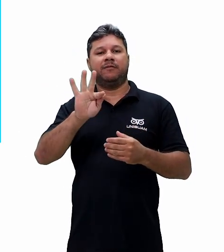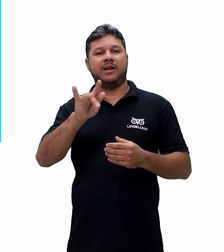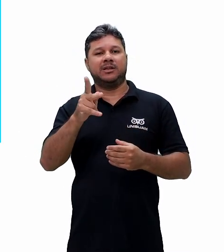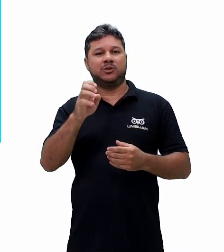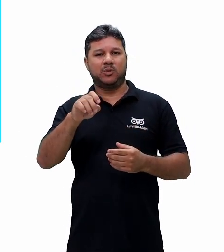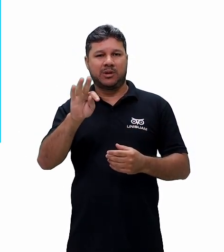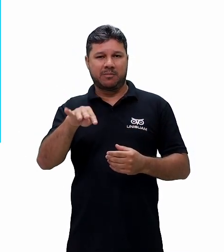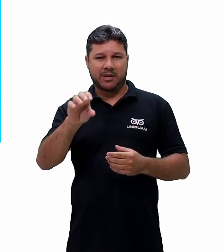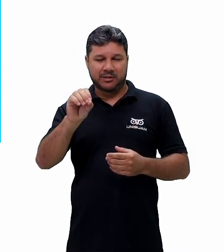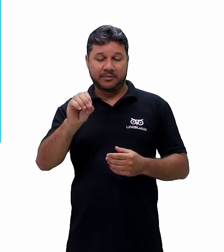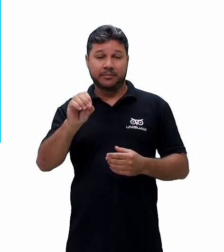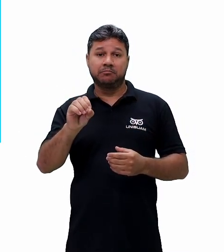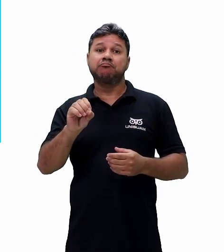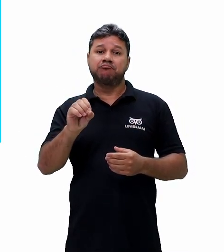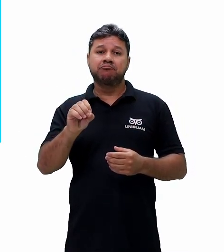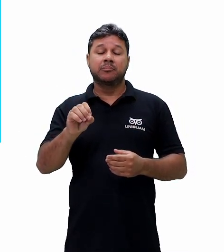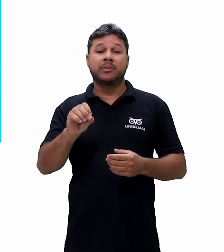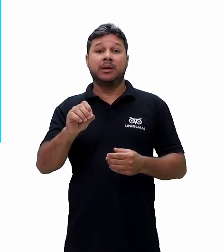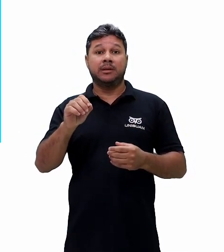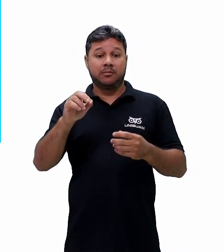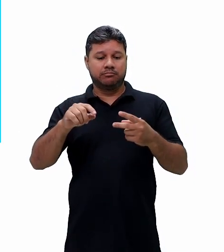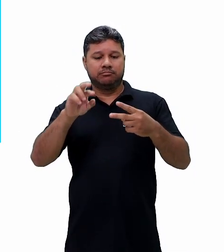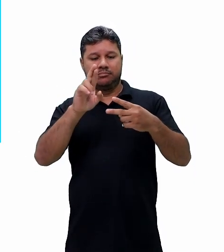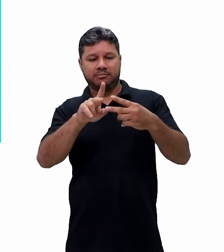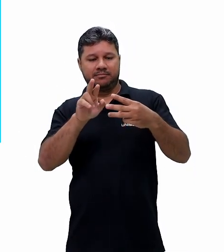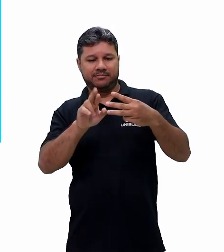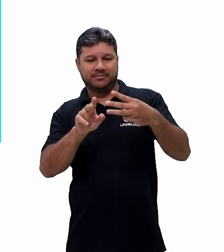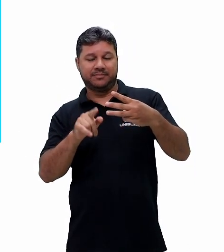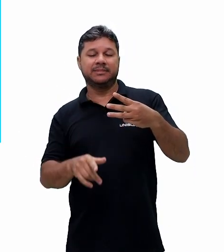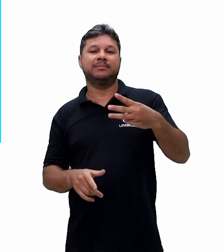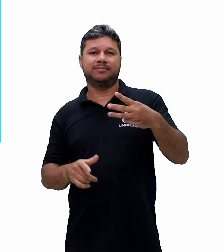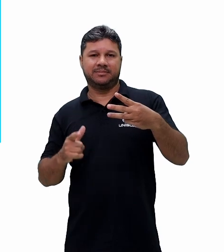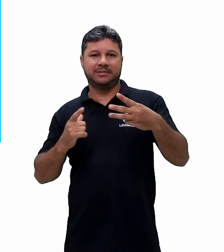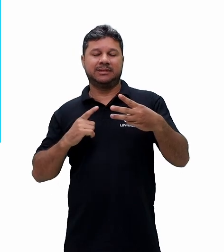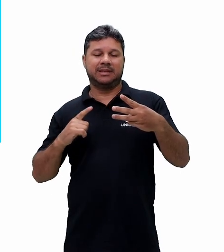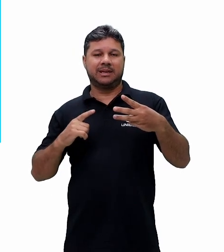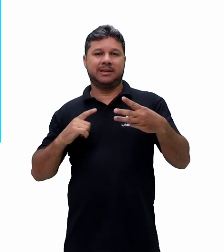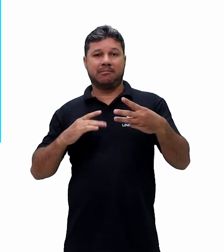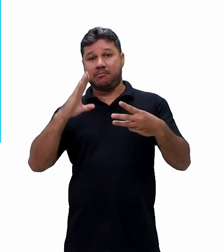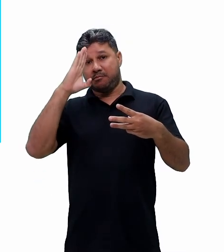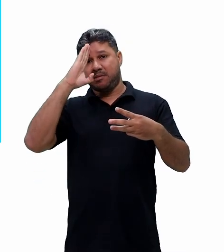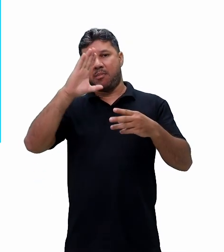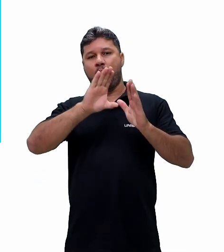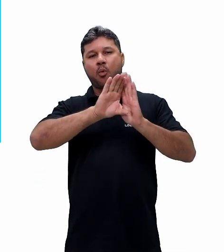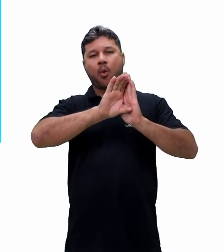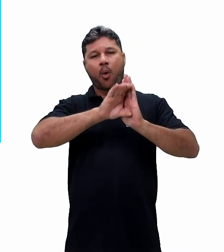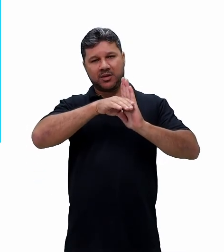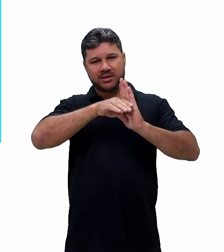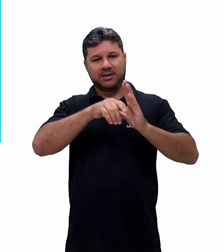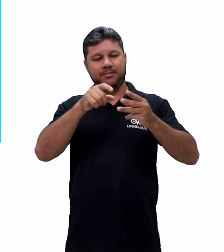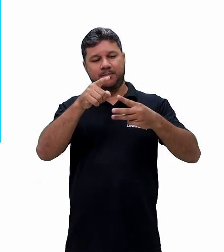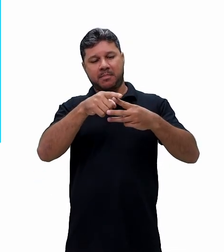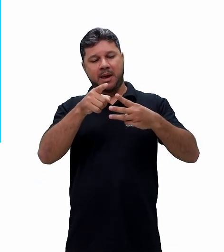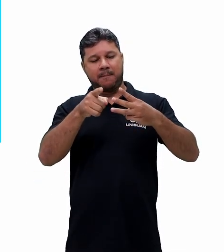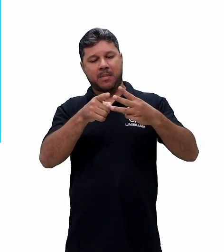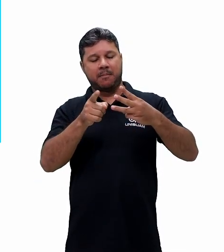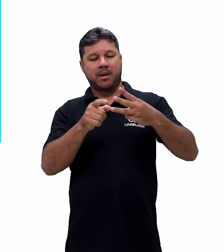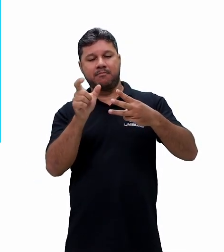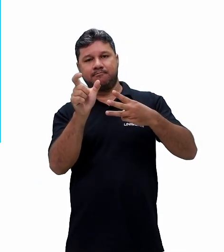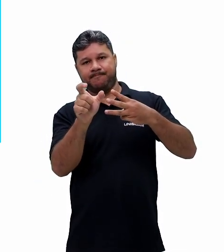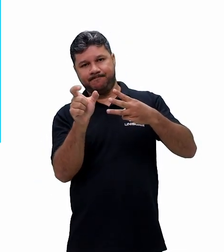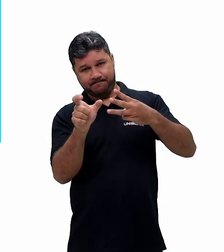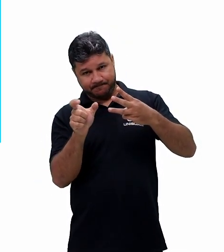flexionamento. Essa é a grande diferença entre os conceitos